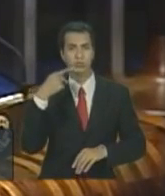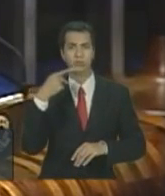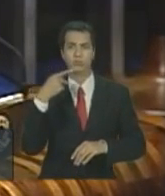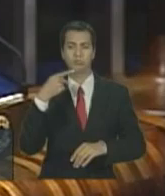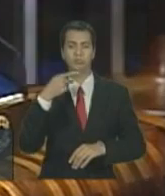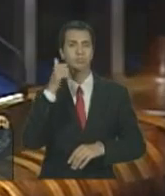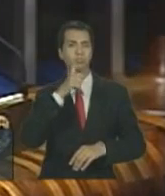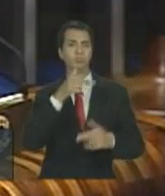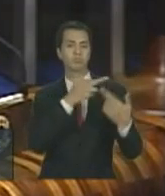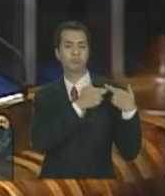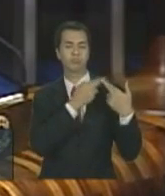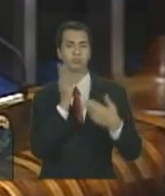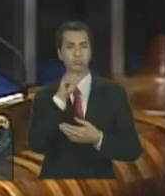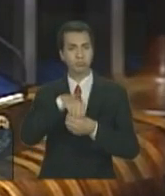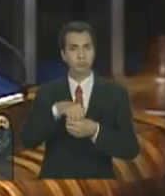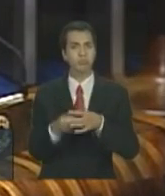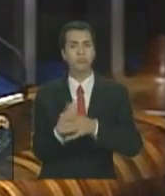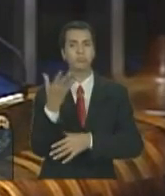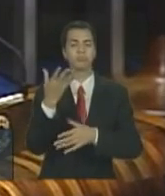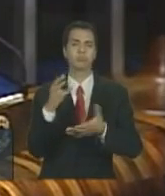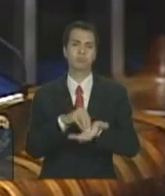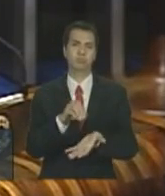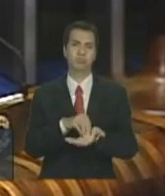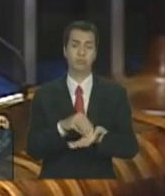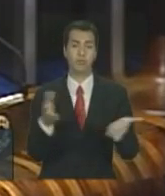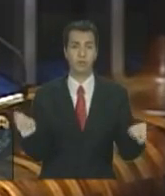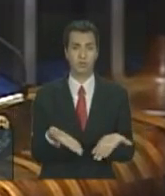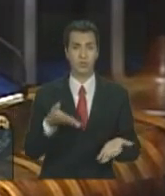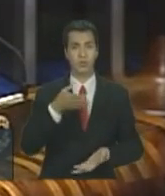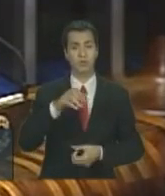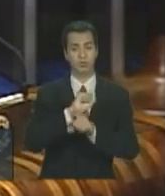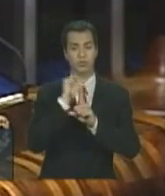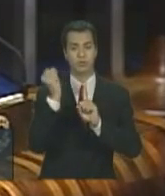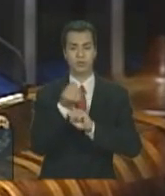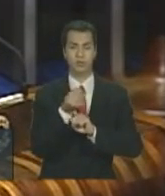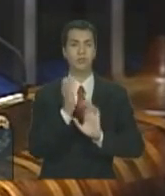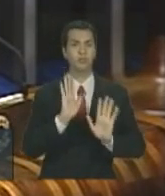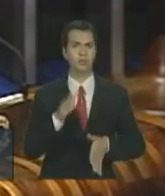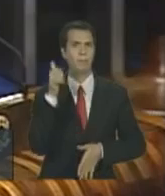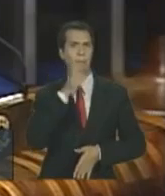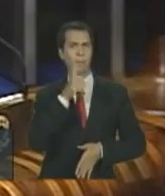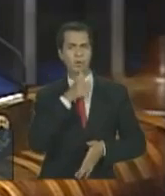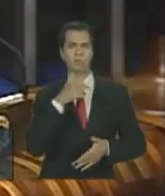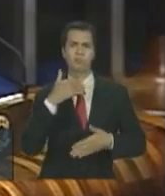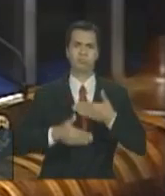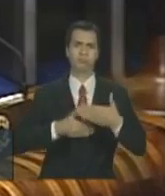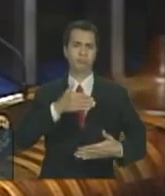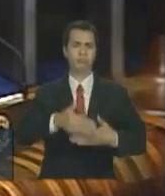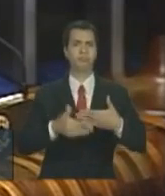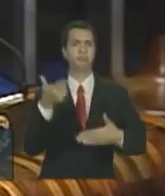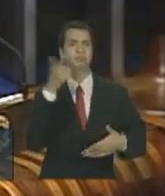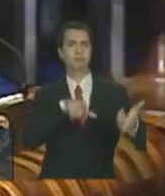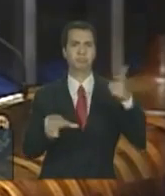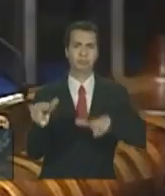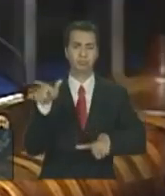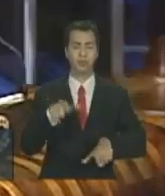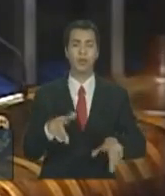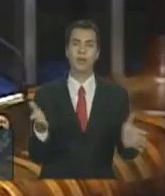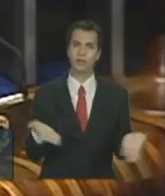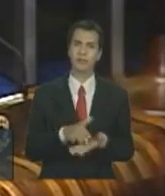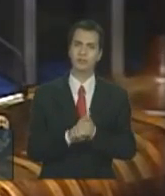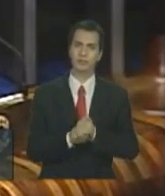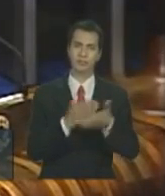nós viemos crescentemente ampliando os nossos espaços. Cumprimento a Ana Alice Alcântara